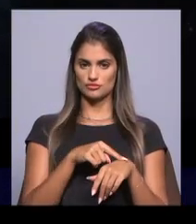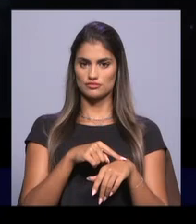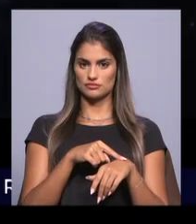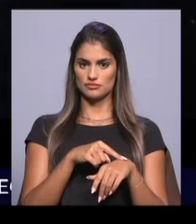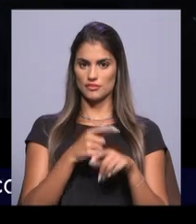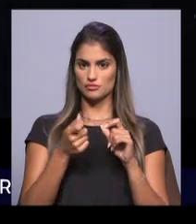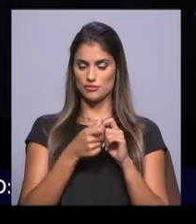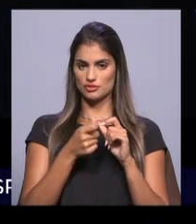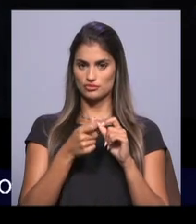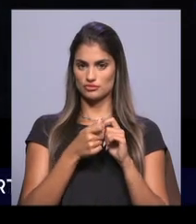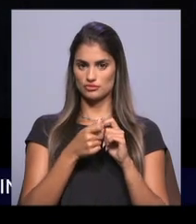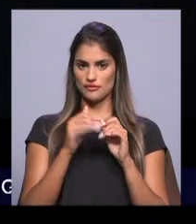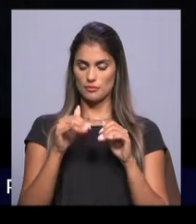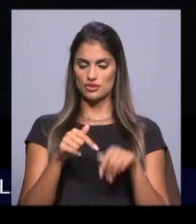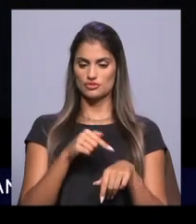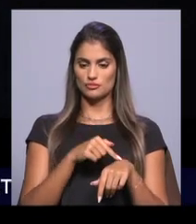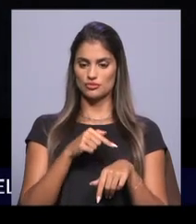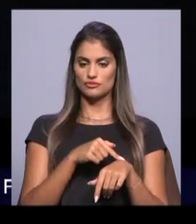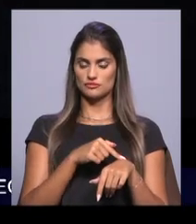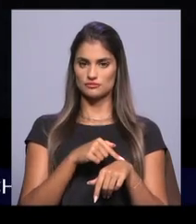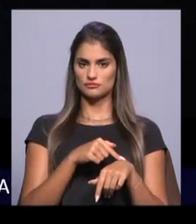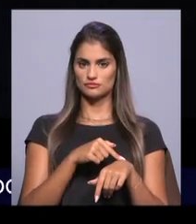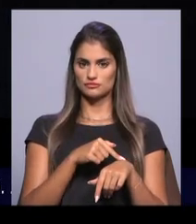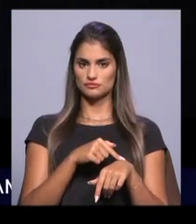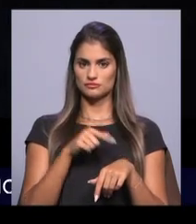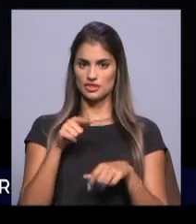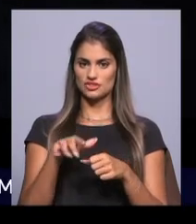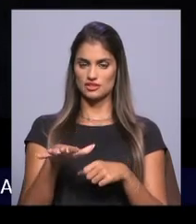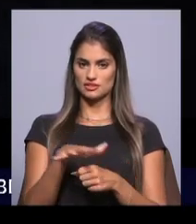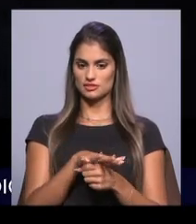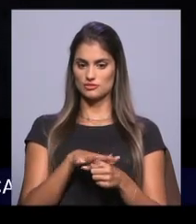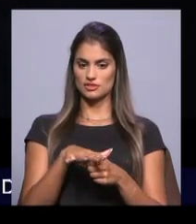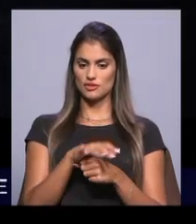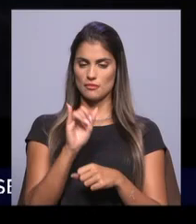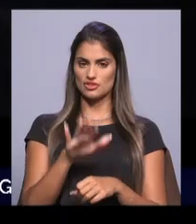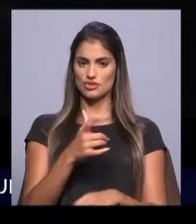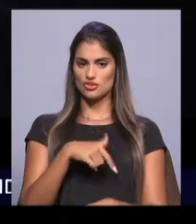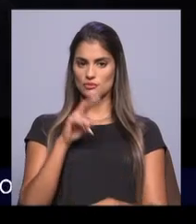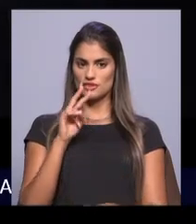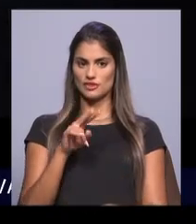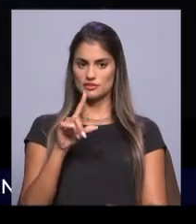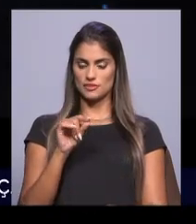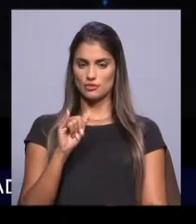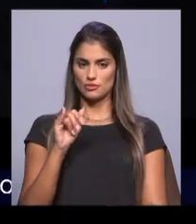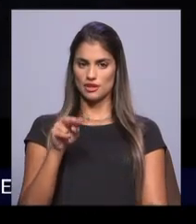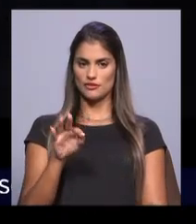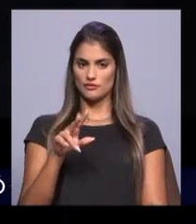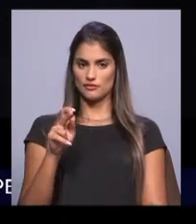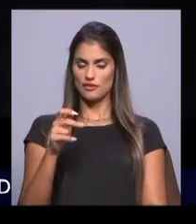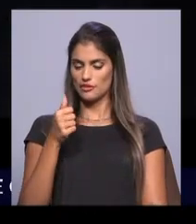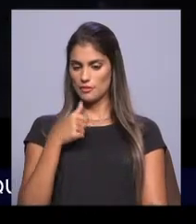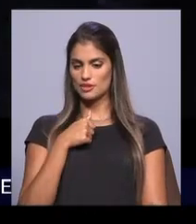mais próximas foram injetadas há menos tempo desta nebulosa planetária. Esta imagem que nós estamos aqui a ver, também do infravermelho